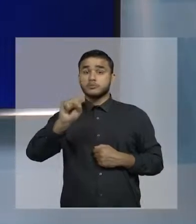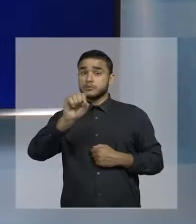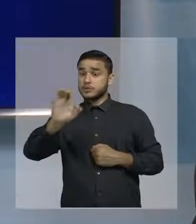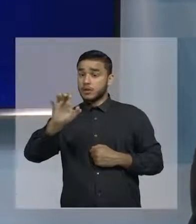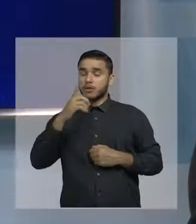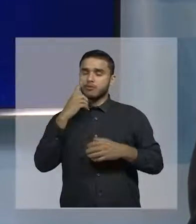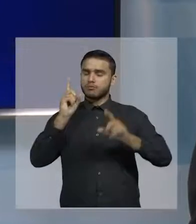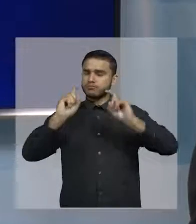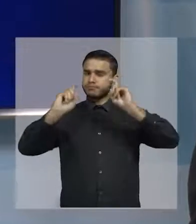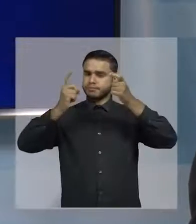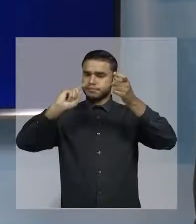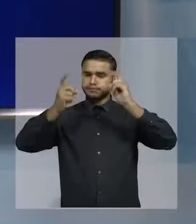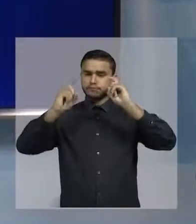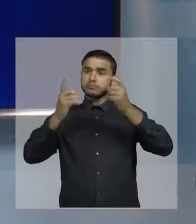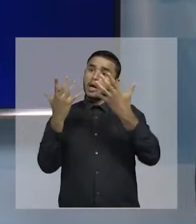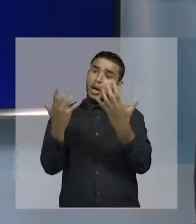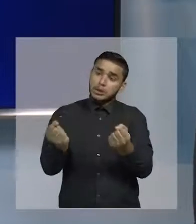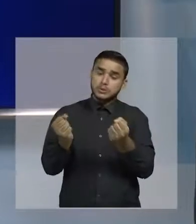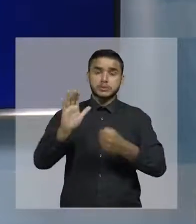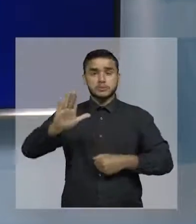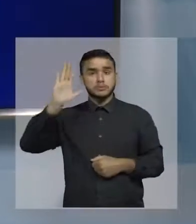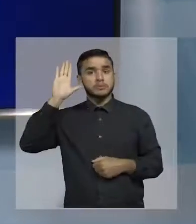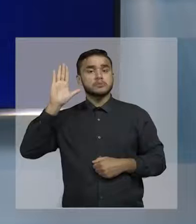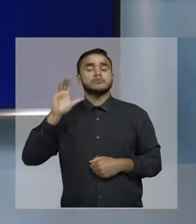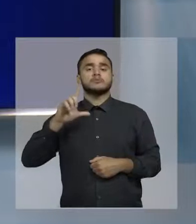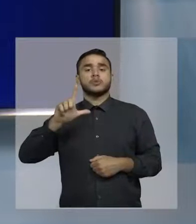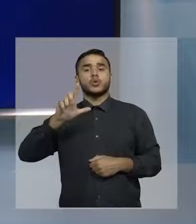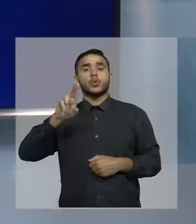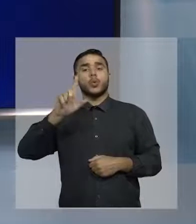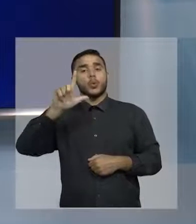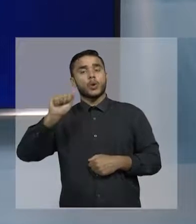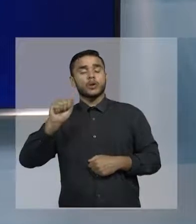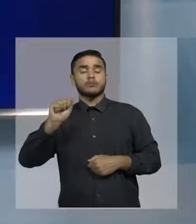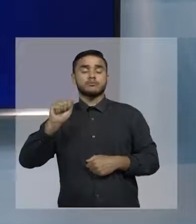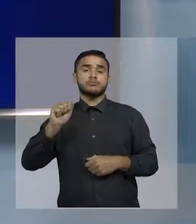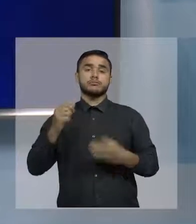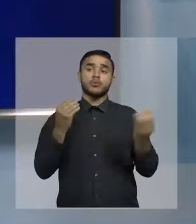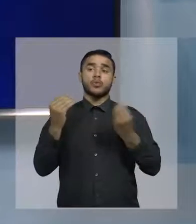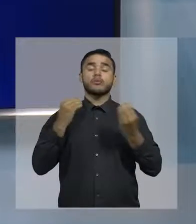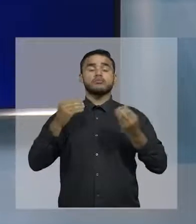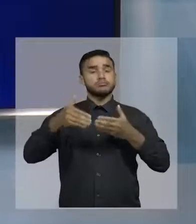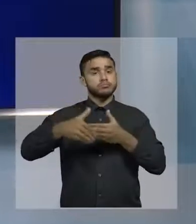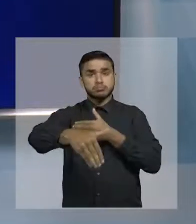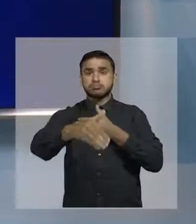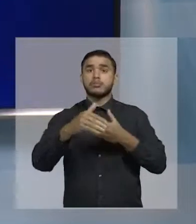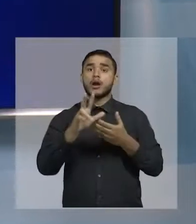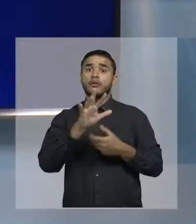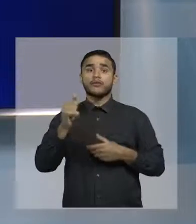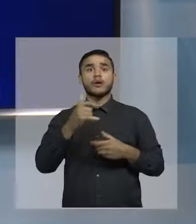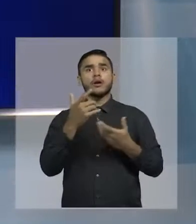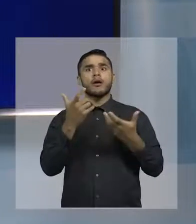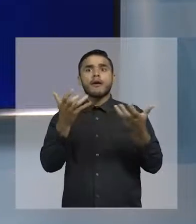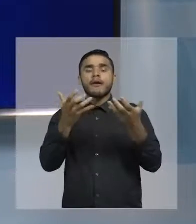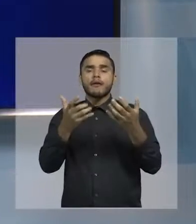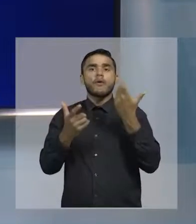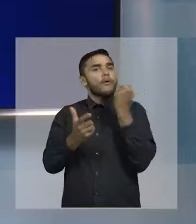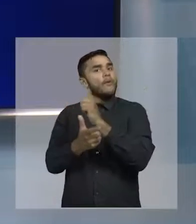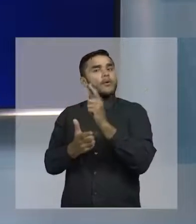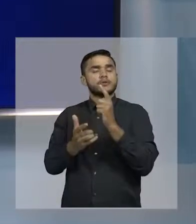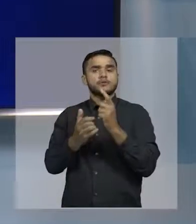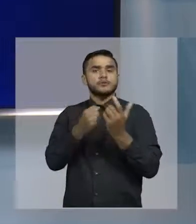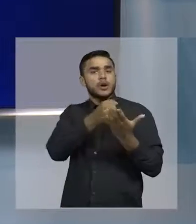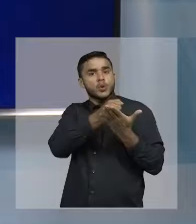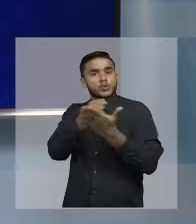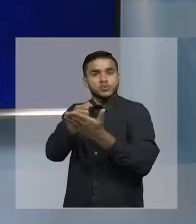indeferindo ou aceitando, mas mais provável a indefinição da sua candidatura, o poder de transferência de votos para